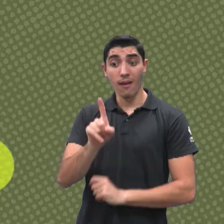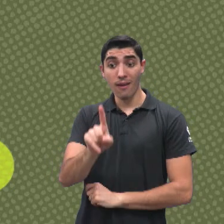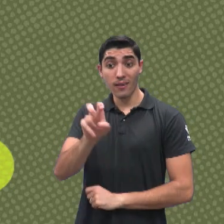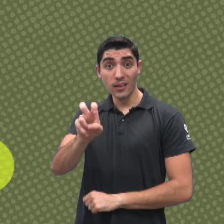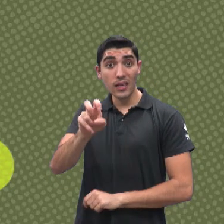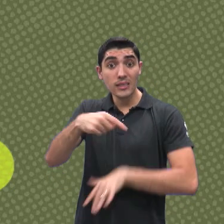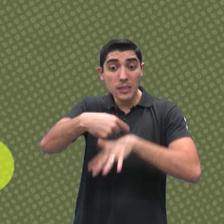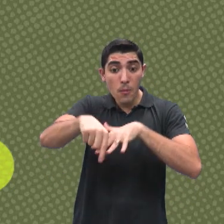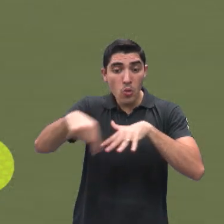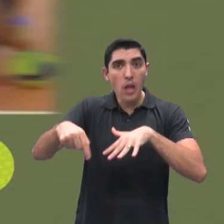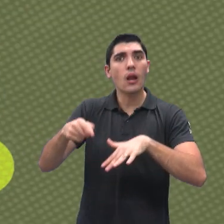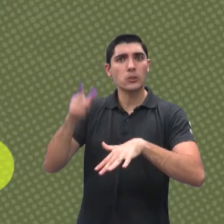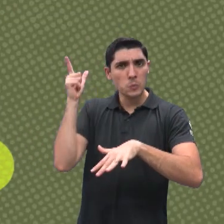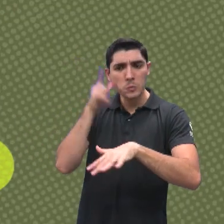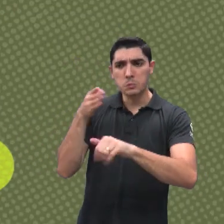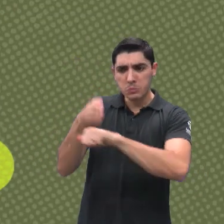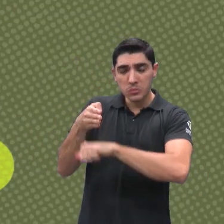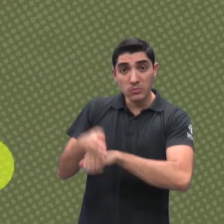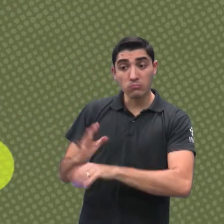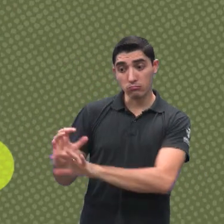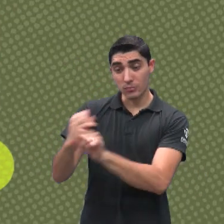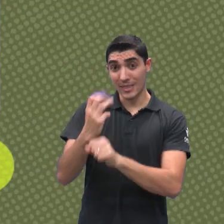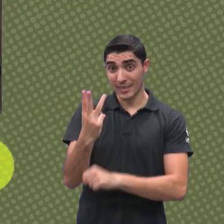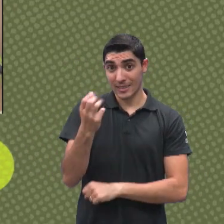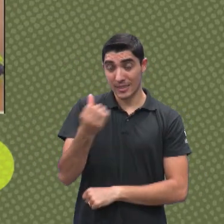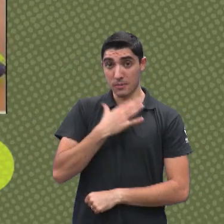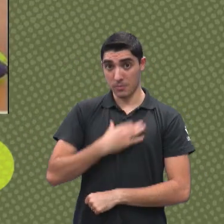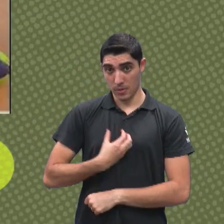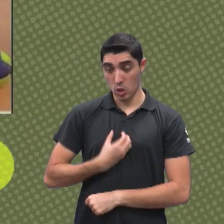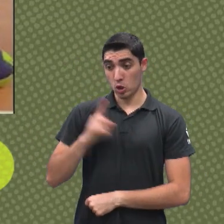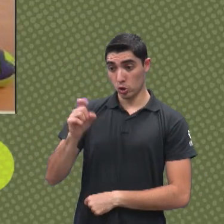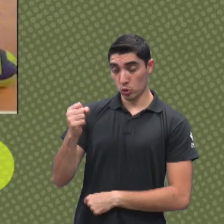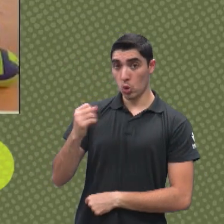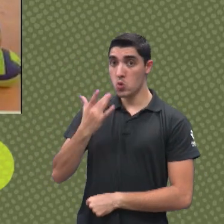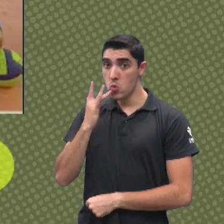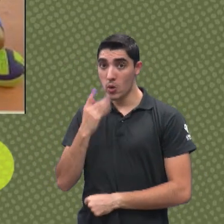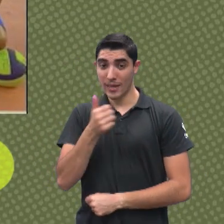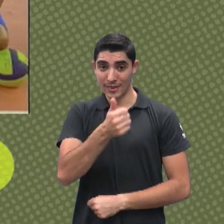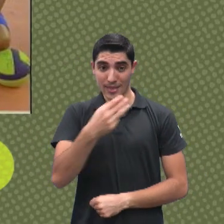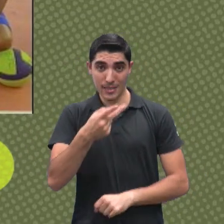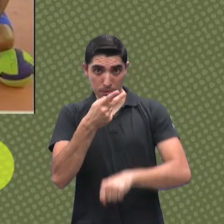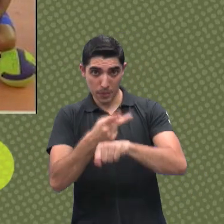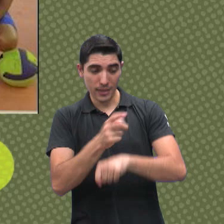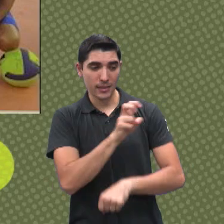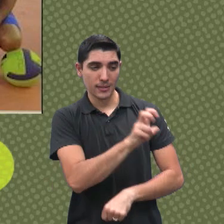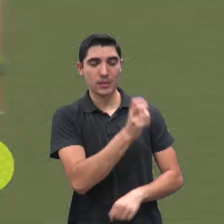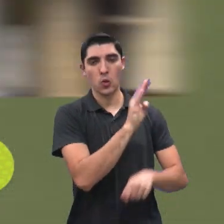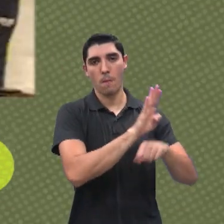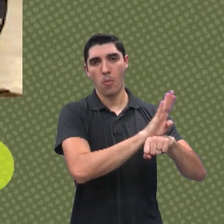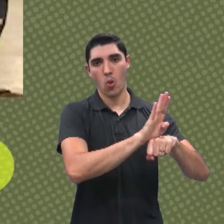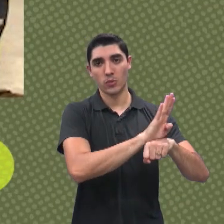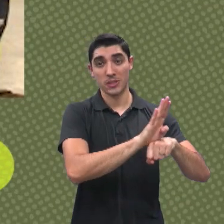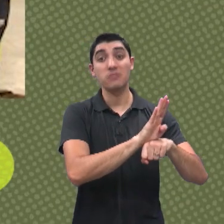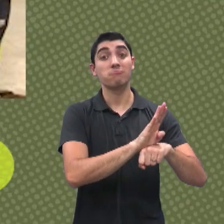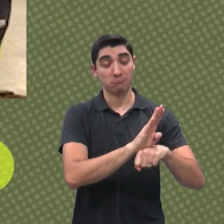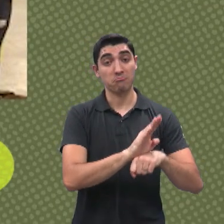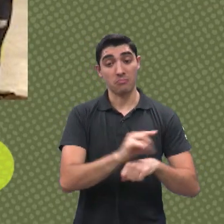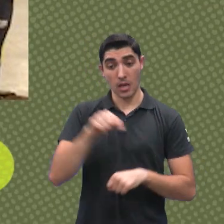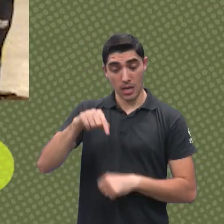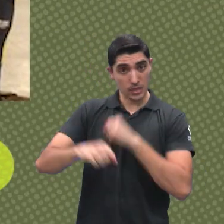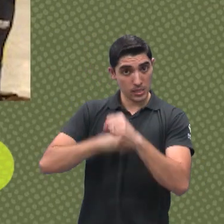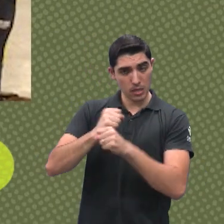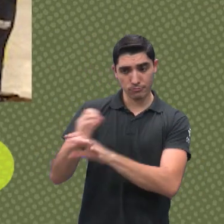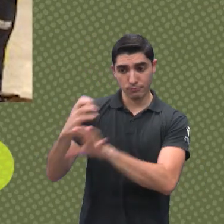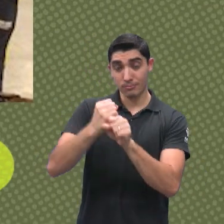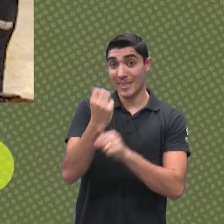disponíveis, conquistando 36 medalhas, sendo 18 de ouro, 13 de prata e 5 de bronze. A edição deste ano reuniu 37